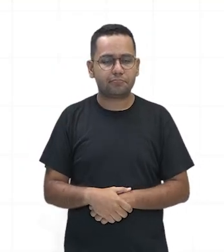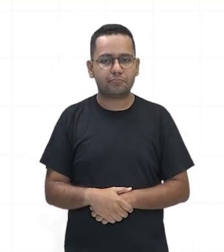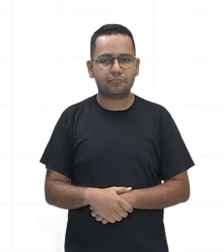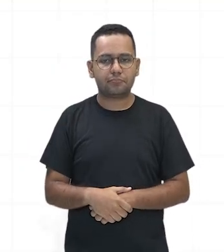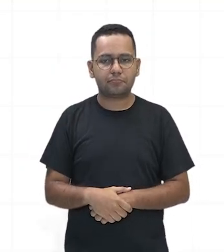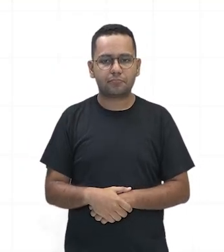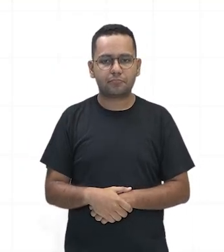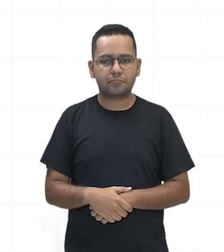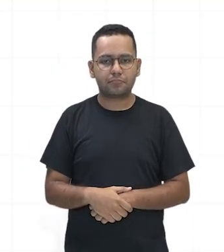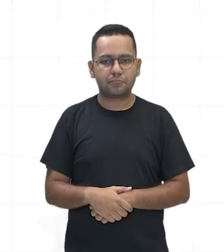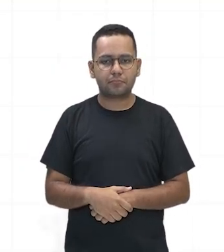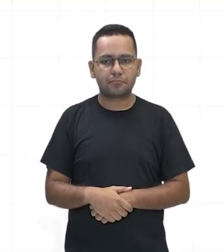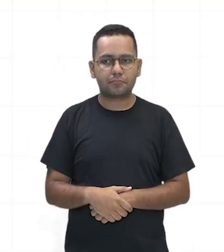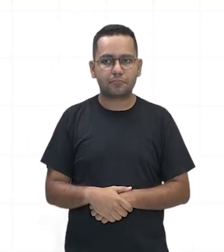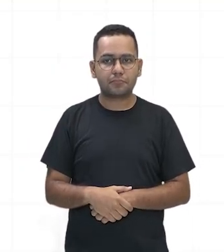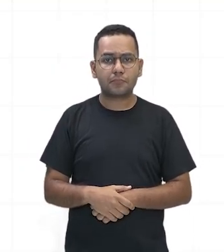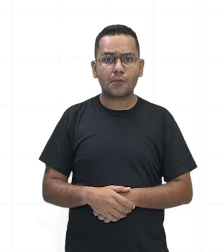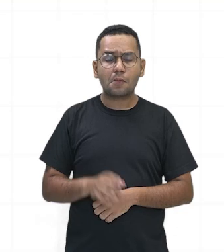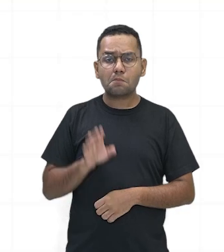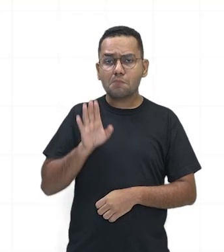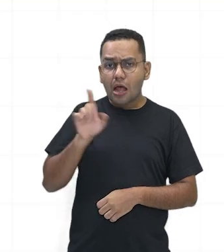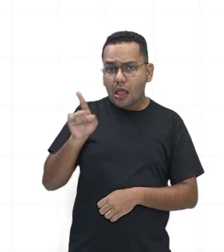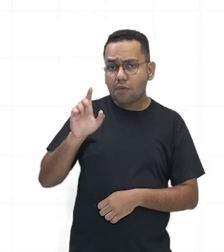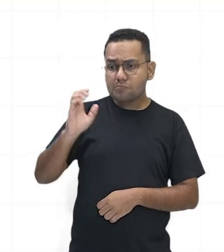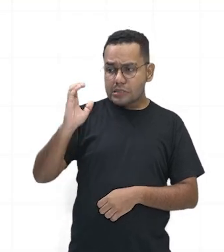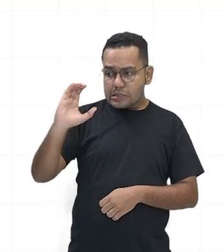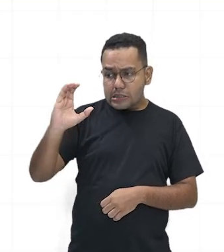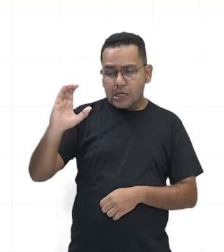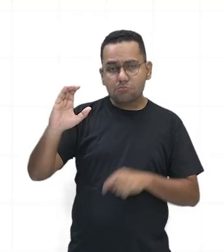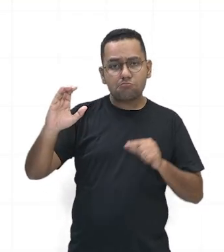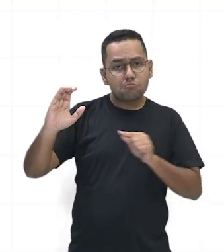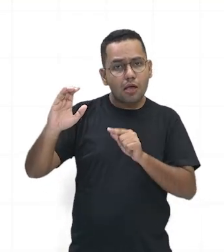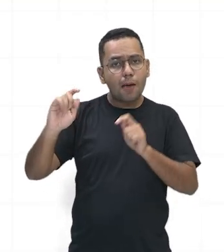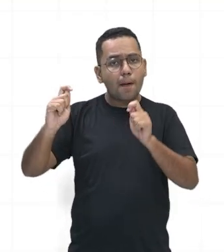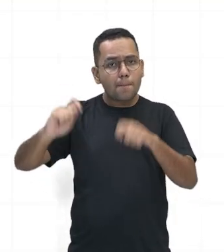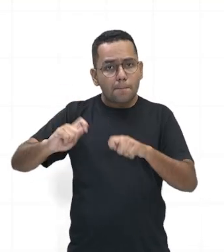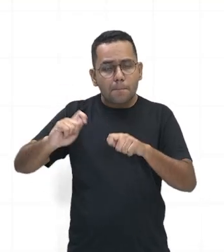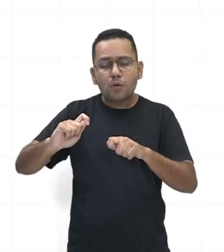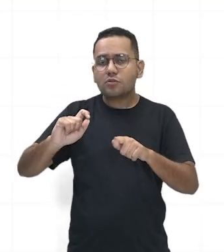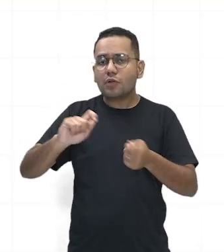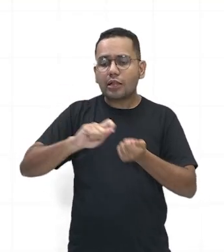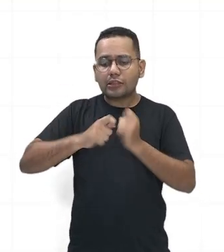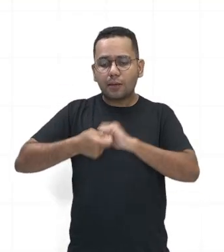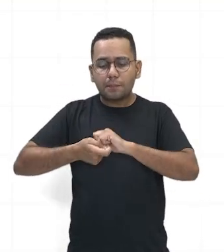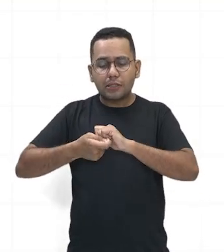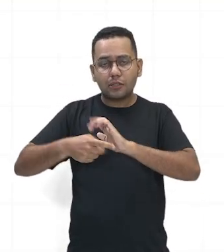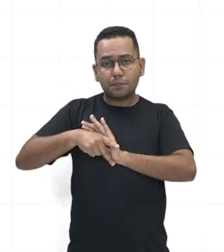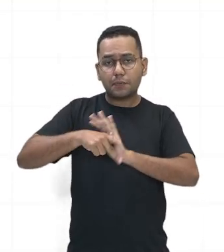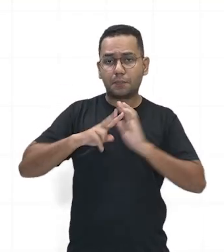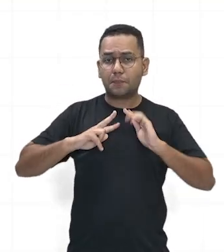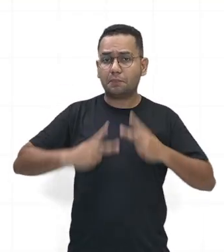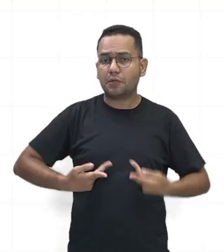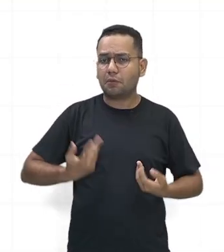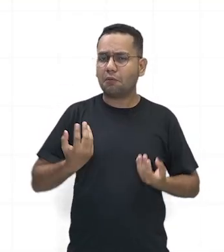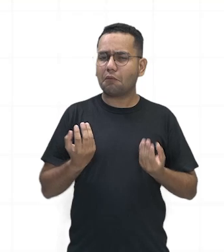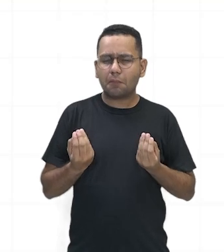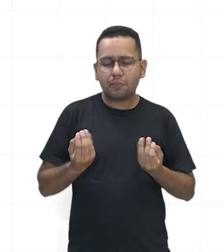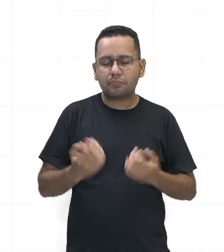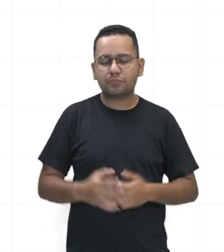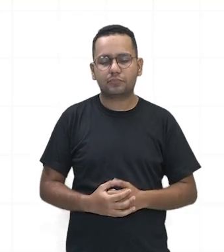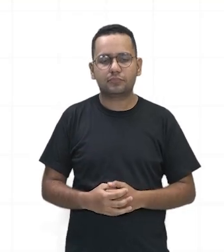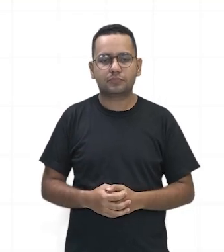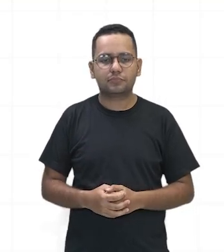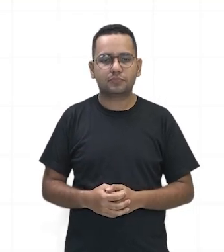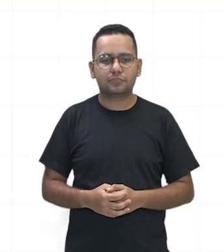ciência ela pode dar passos em relação à vida humana. Mas também, até que ponto que os